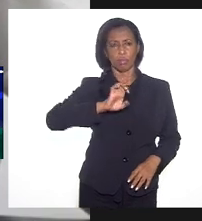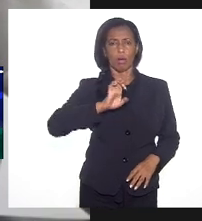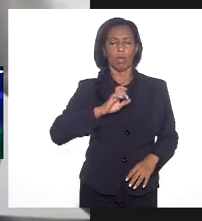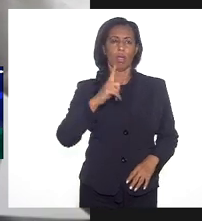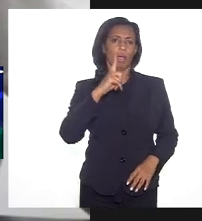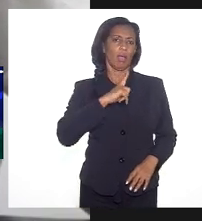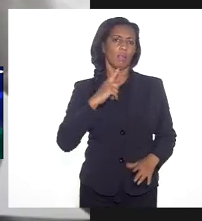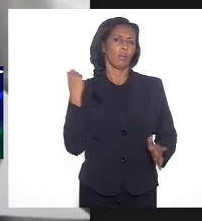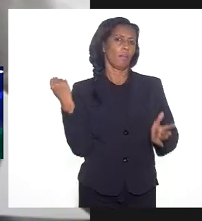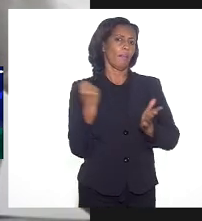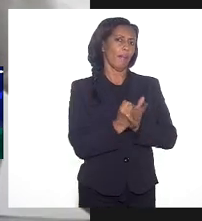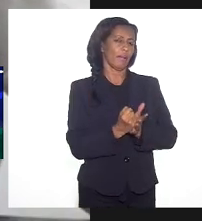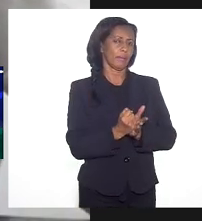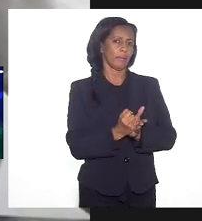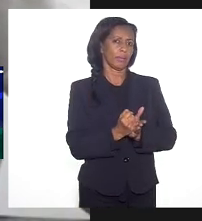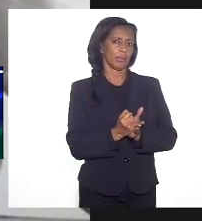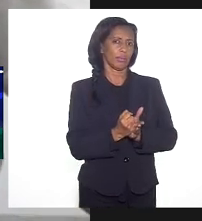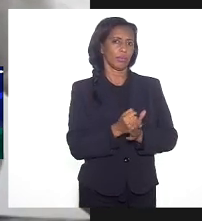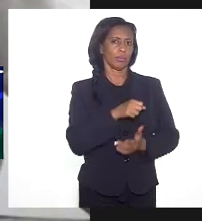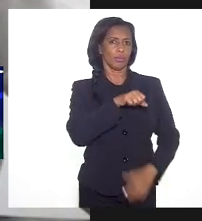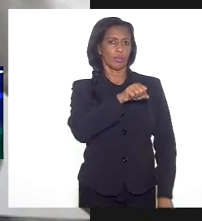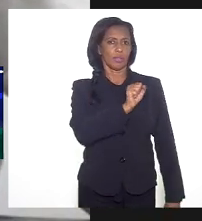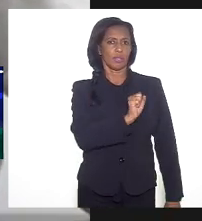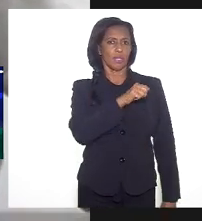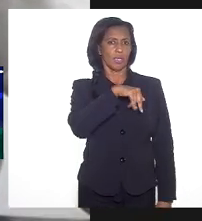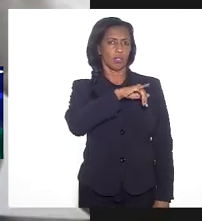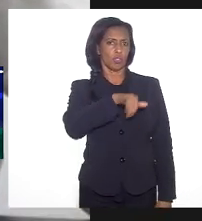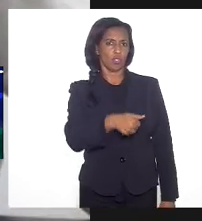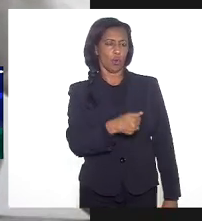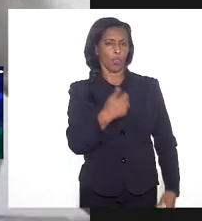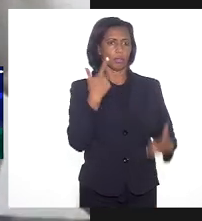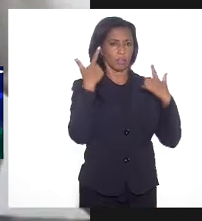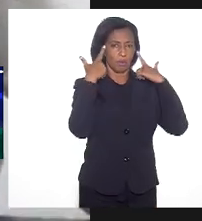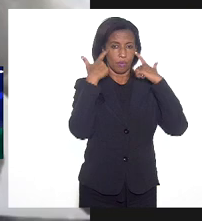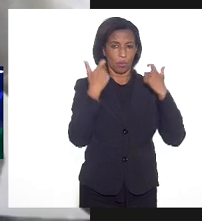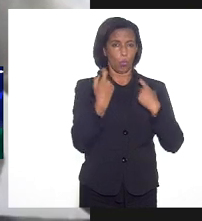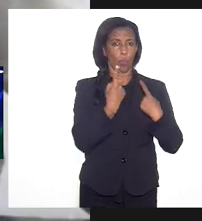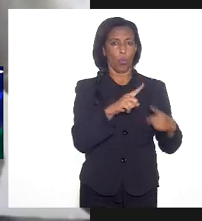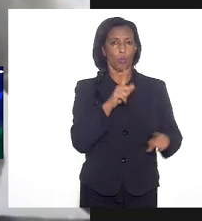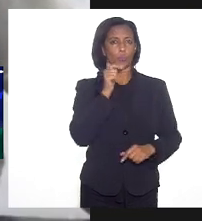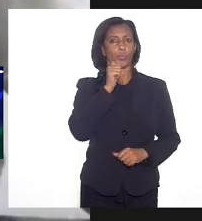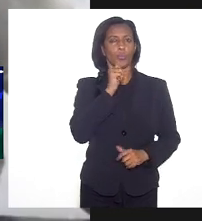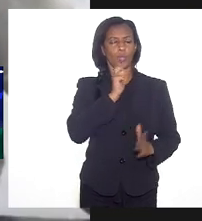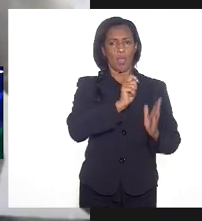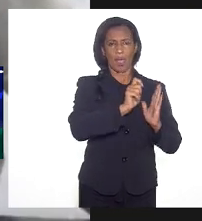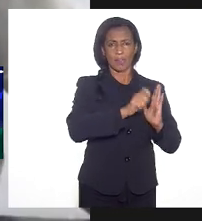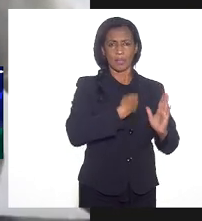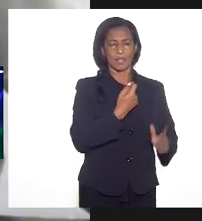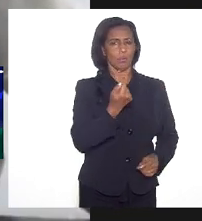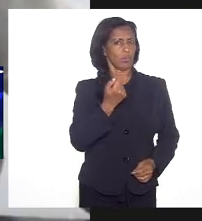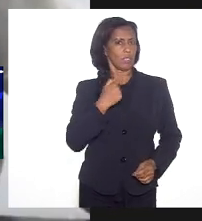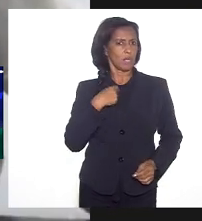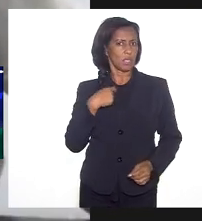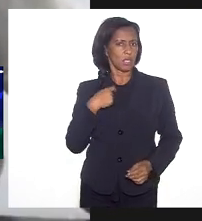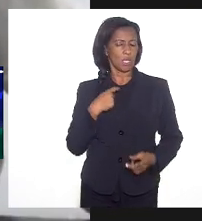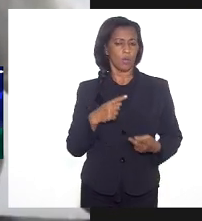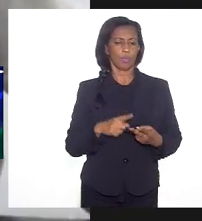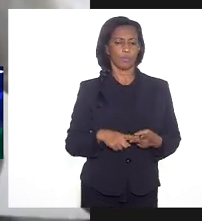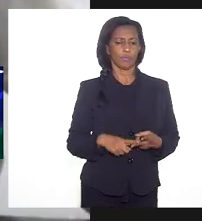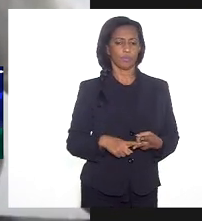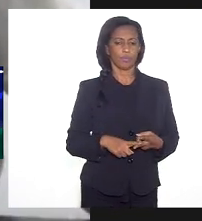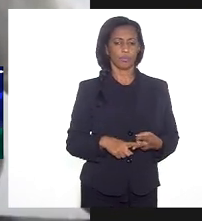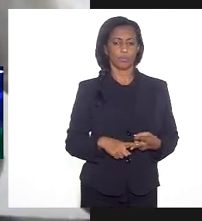o pacto do CNJ em relação à violência contra a mulher assinamos eu assinamos